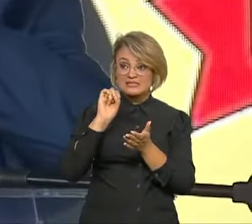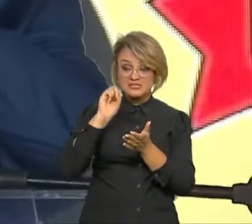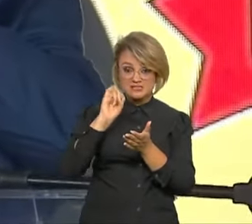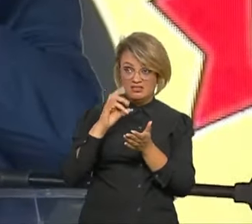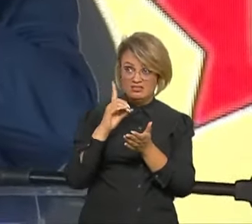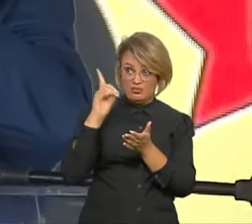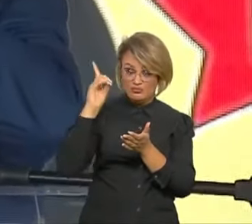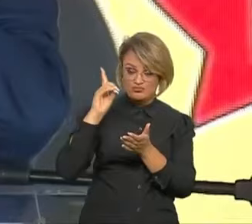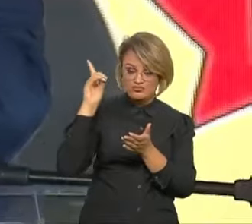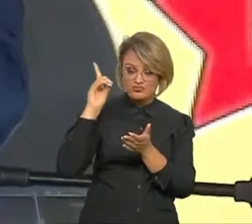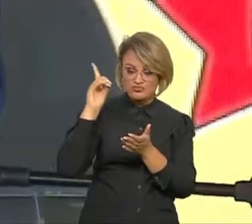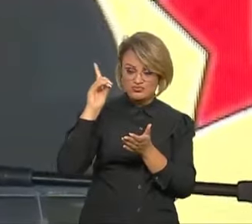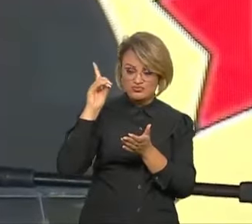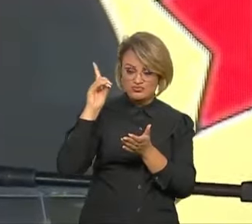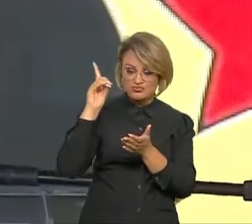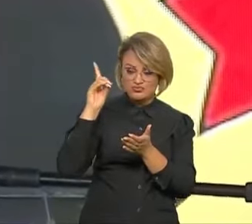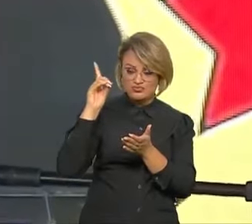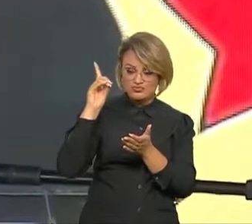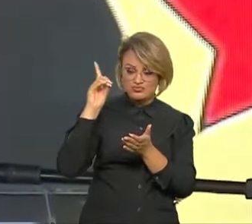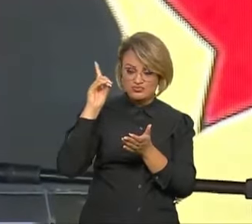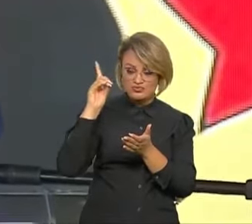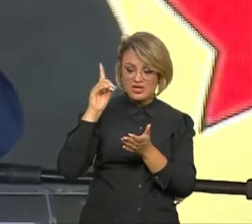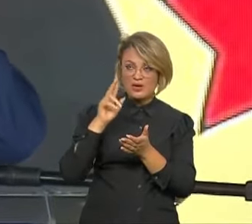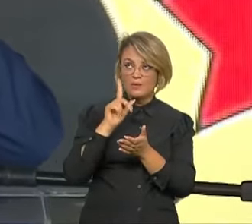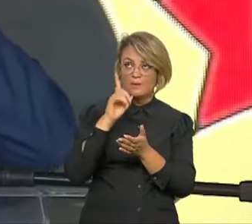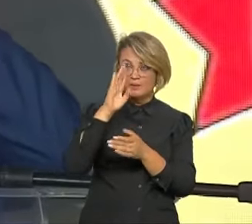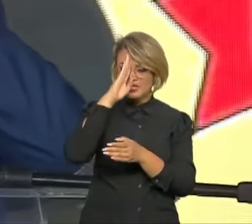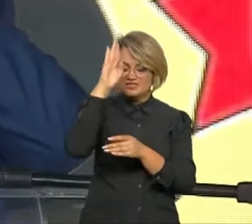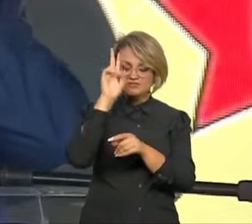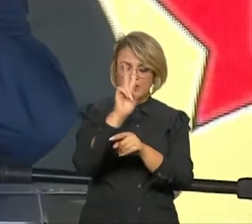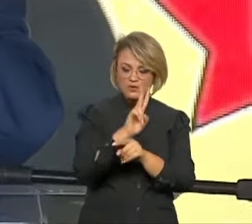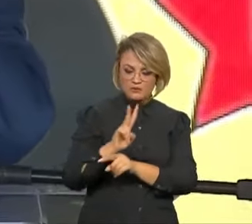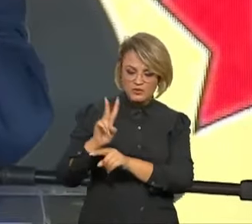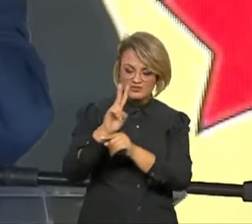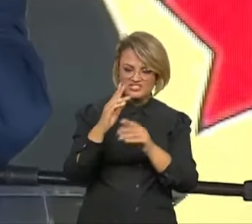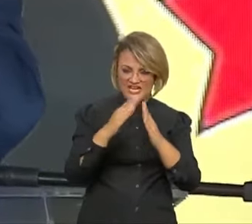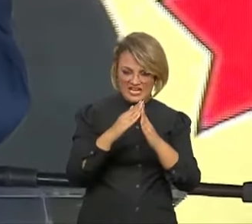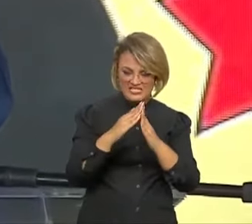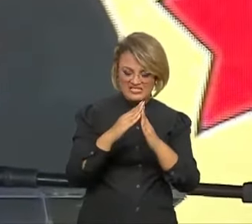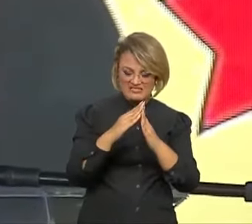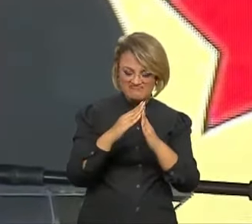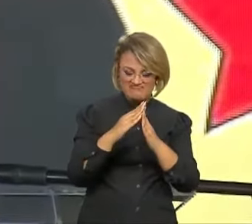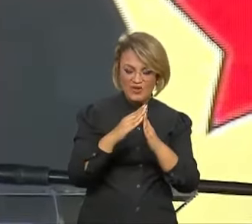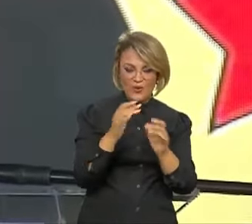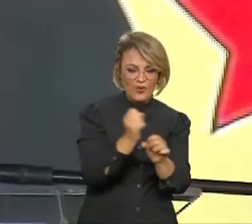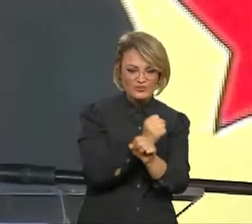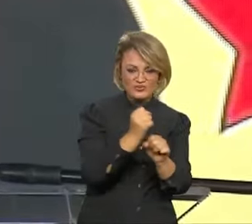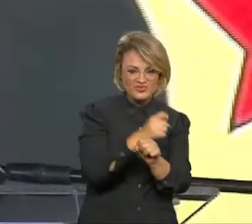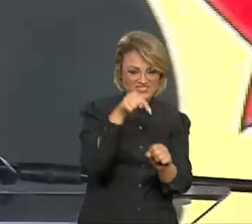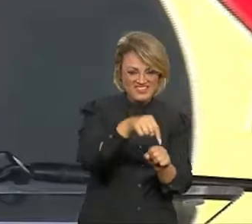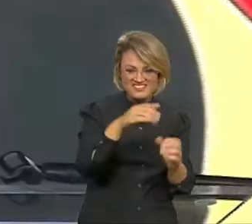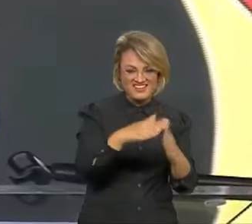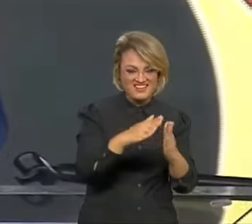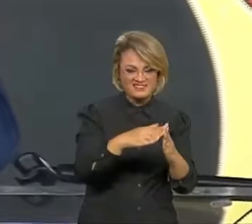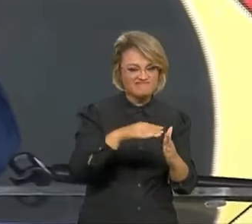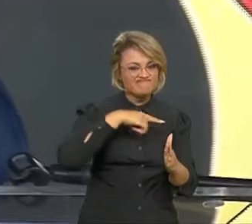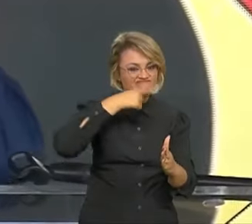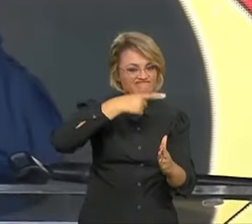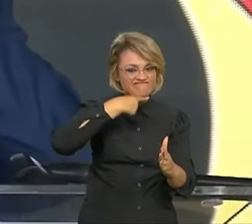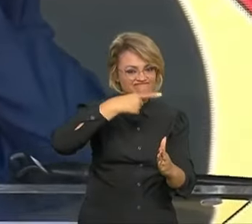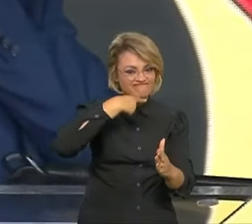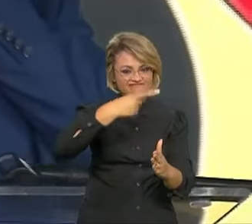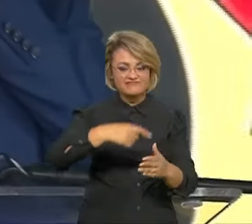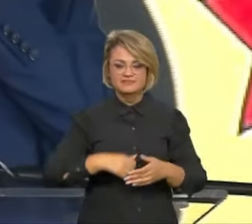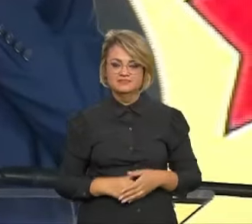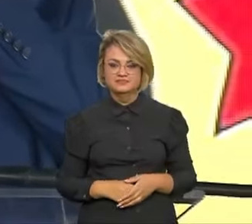Deus não é erigido como guardião da casa, em vão vigia a